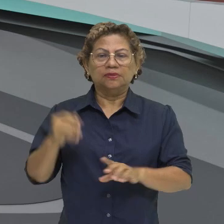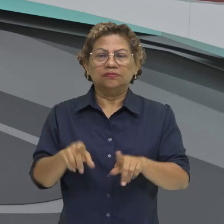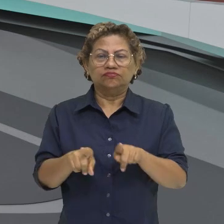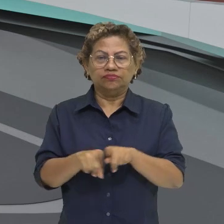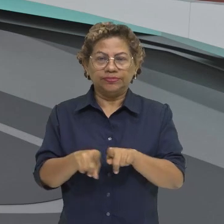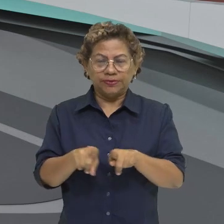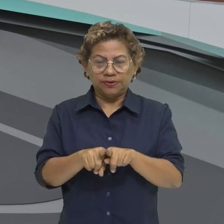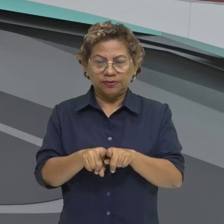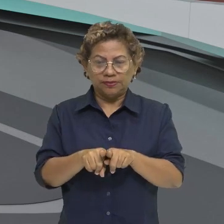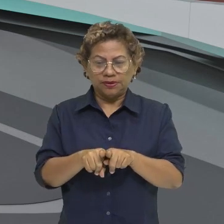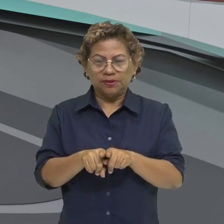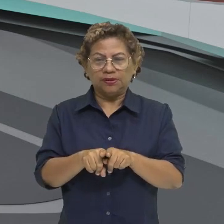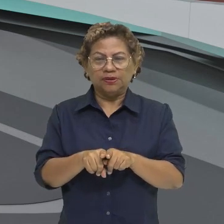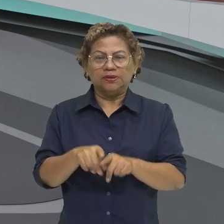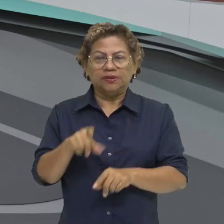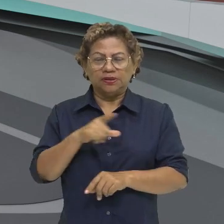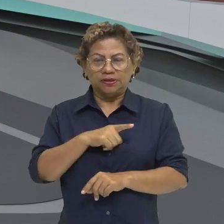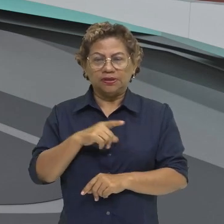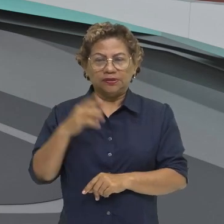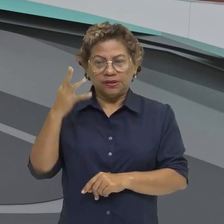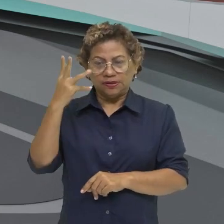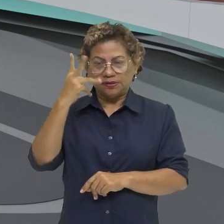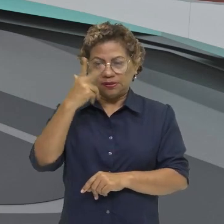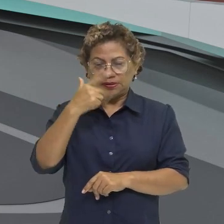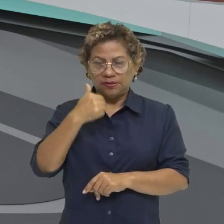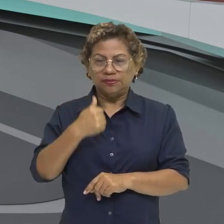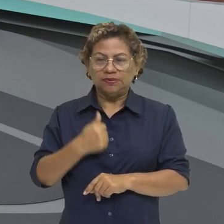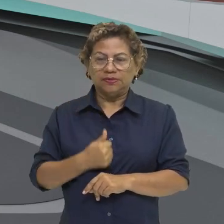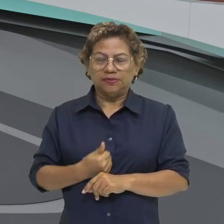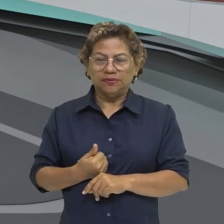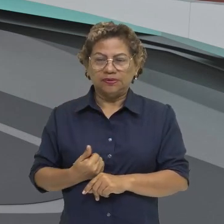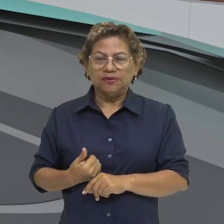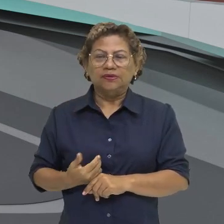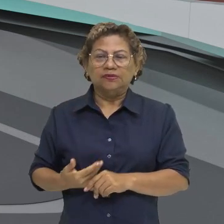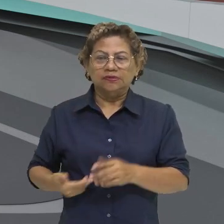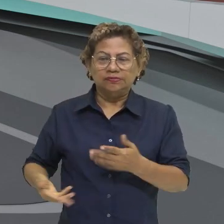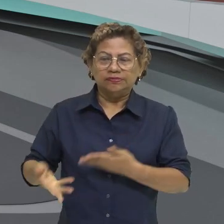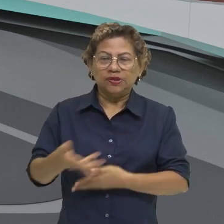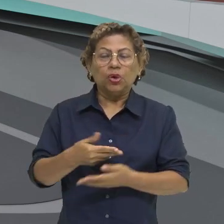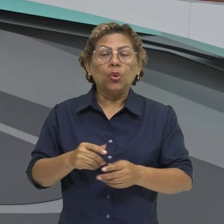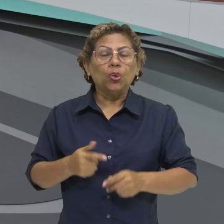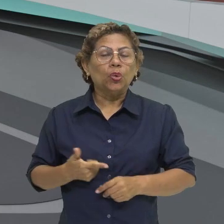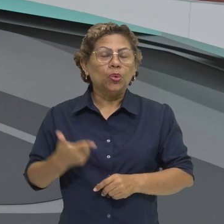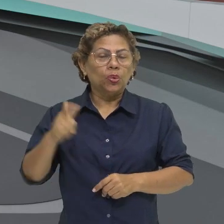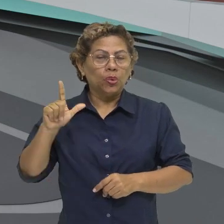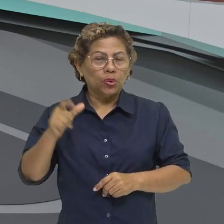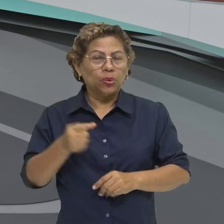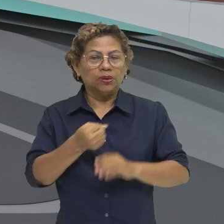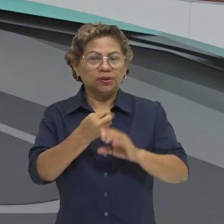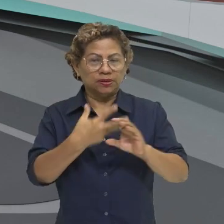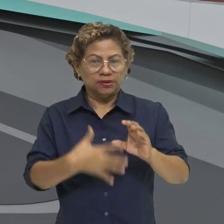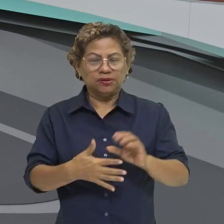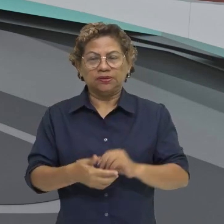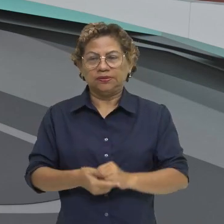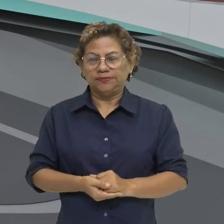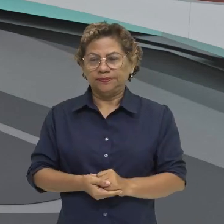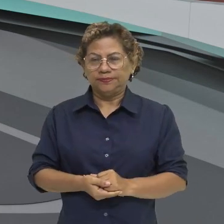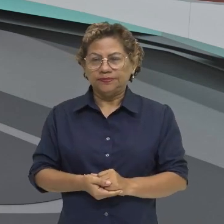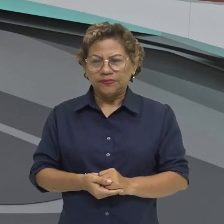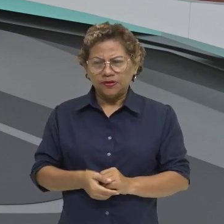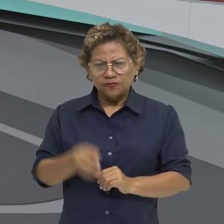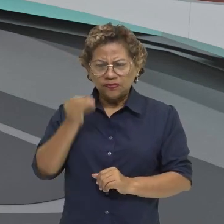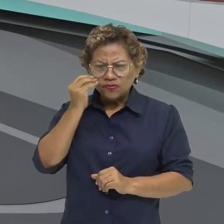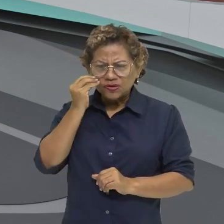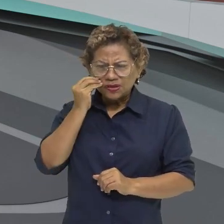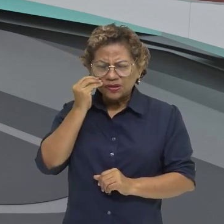também, né? Ela vai se expressar, além da beleza e da harmonia, em outros aspectos. Então, você observa aqui, certamente você